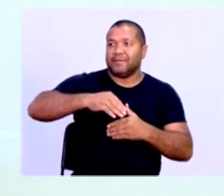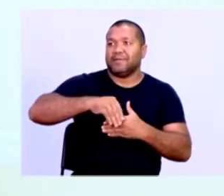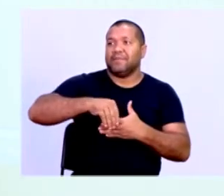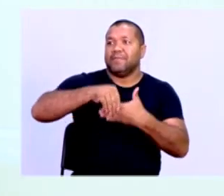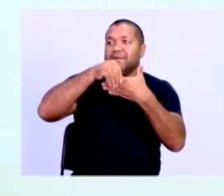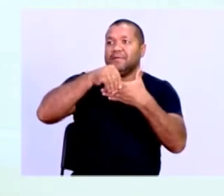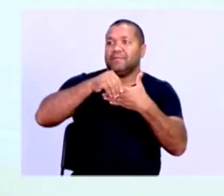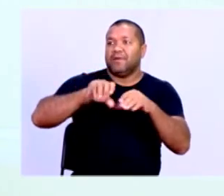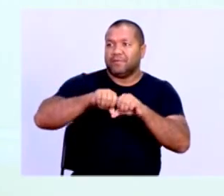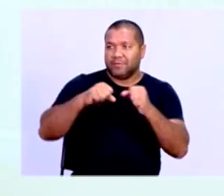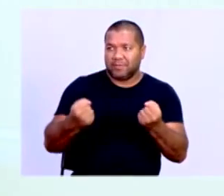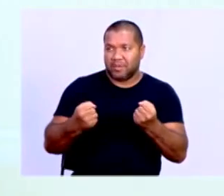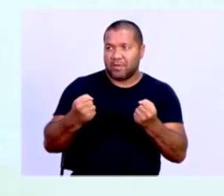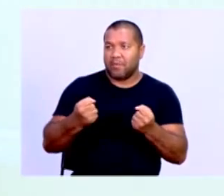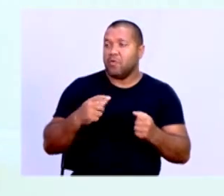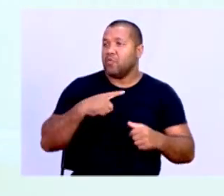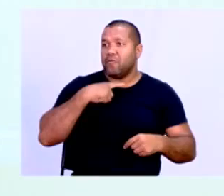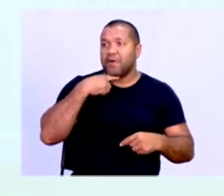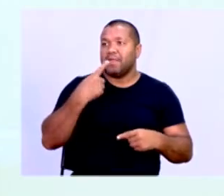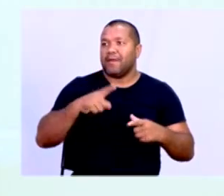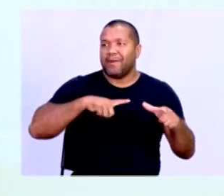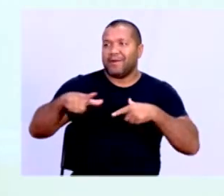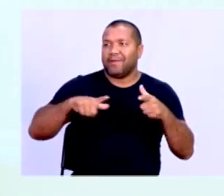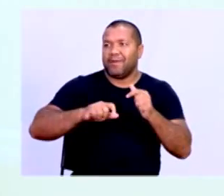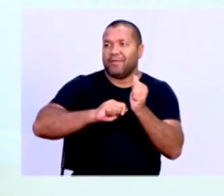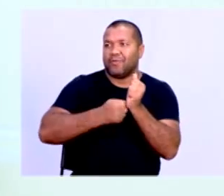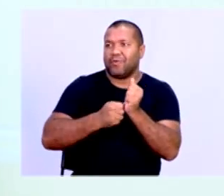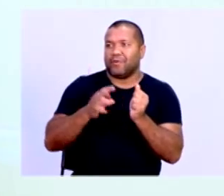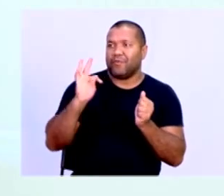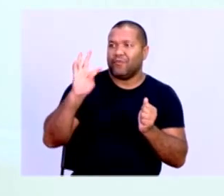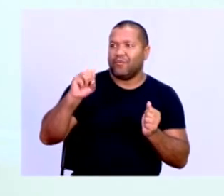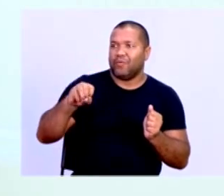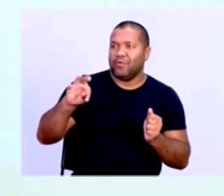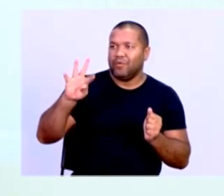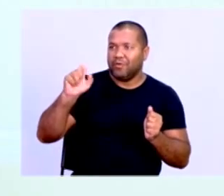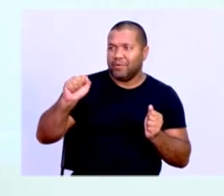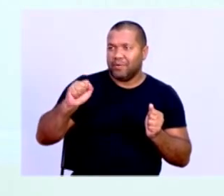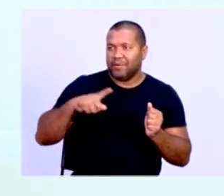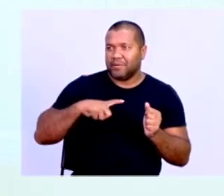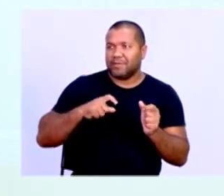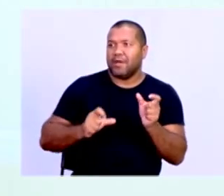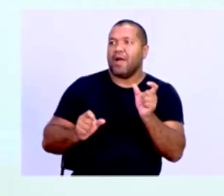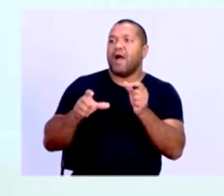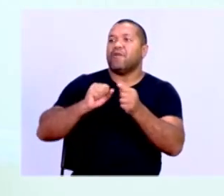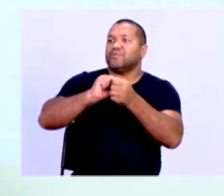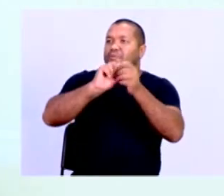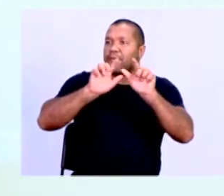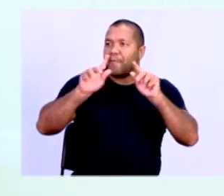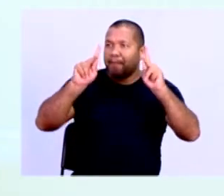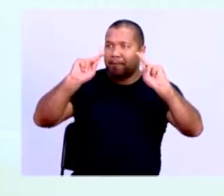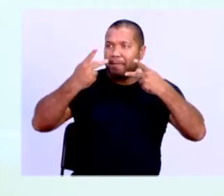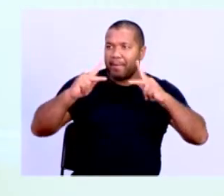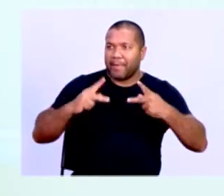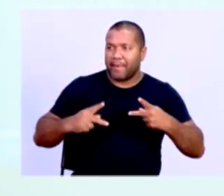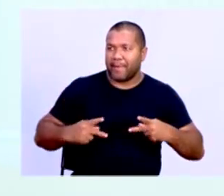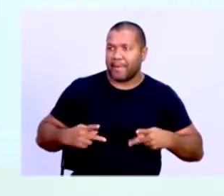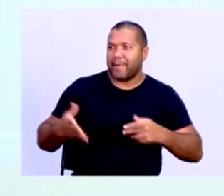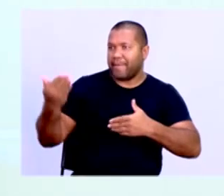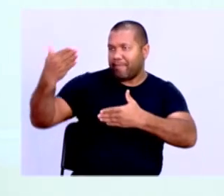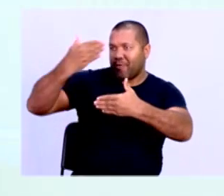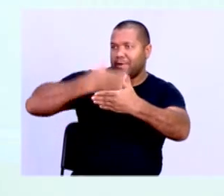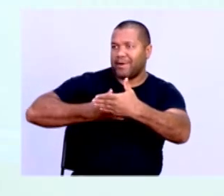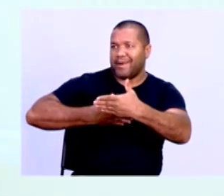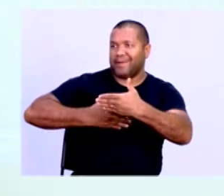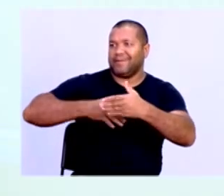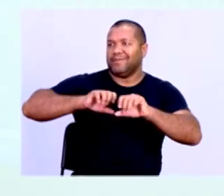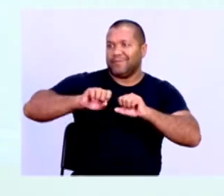Ele não vai conseguir mexer no código-fonte, ele não vai conseguir ter acesso aos bancos de dados, às tabelas, nem nada. Ele só vai